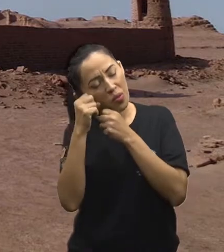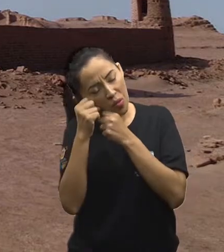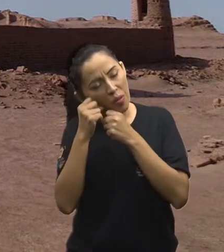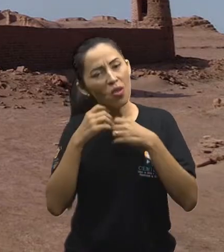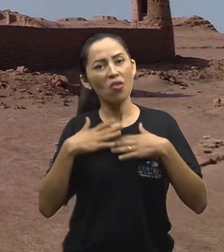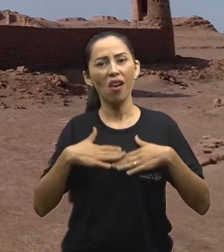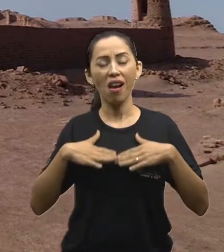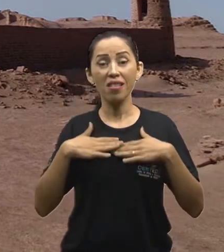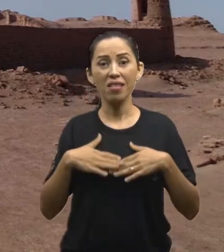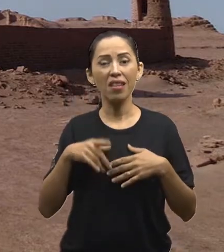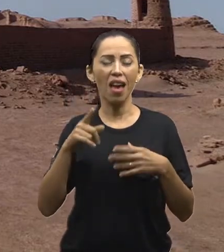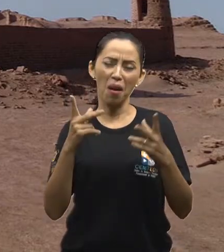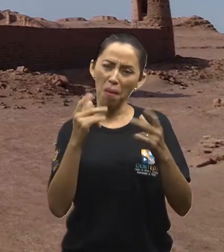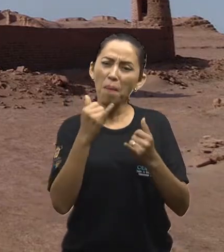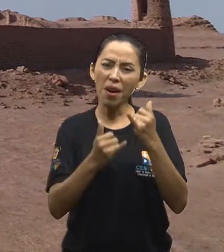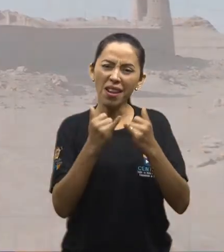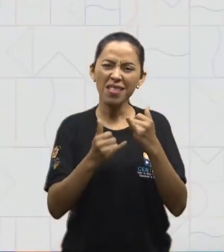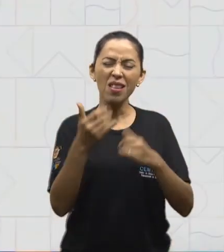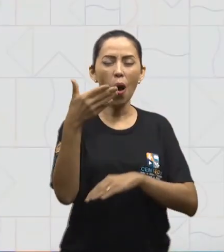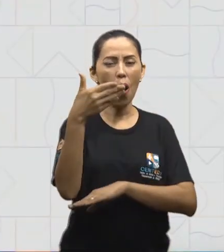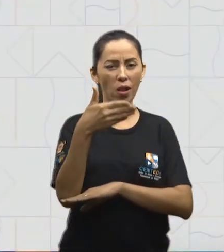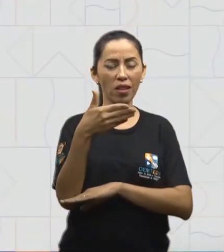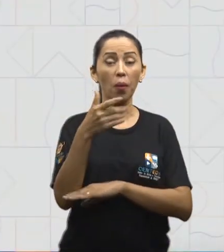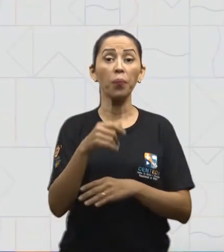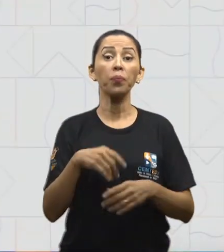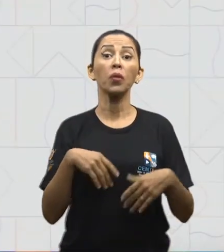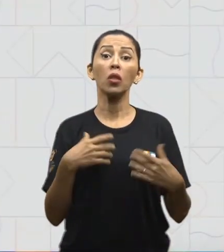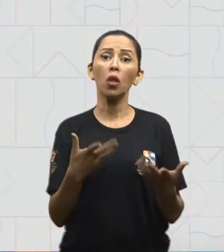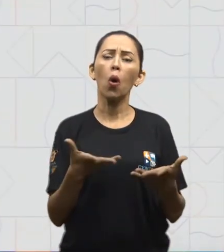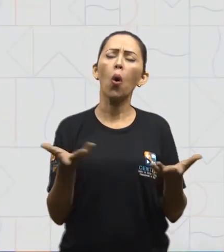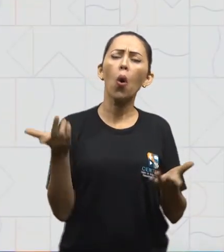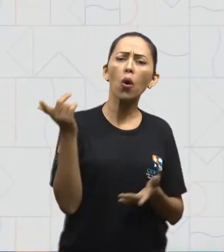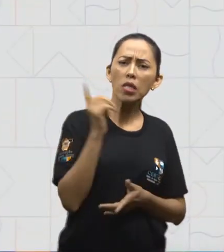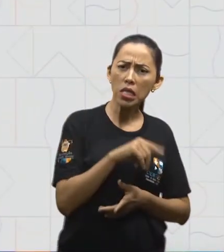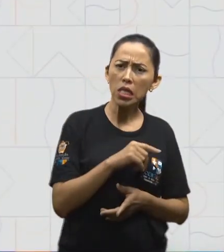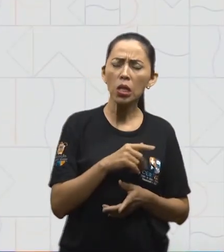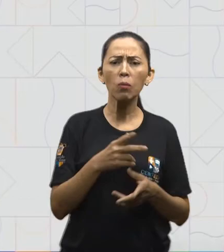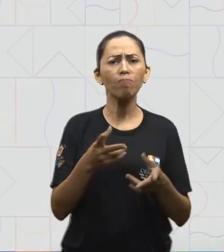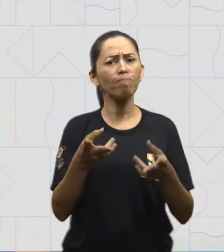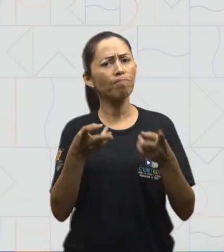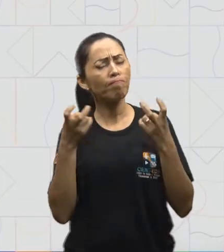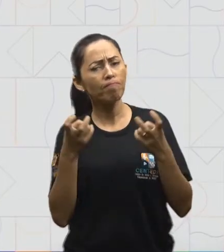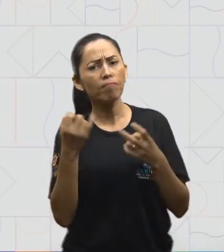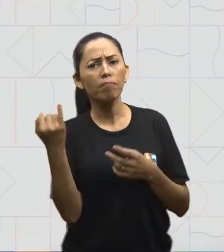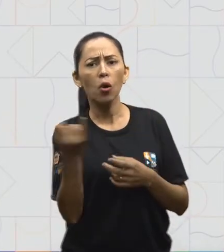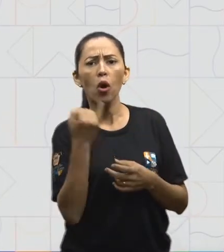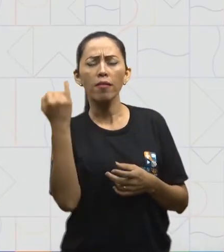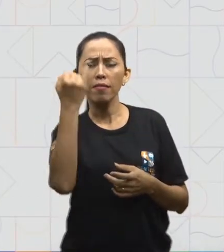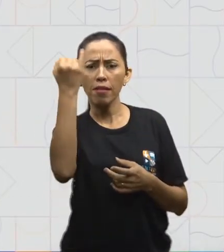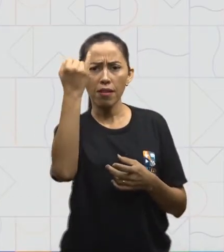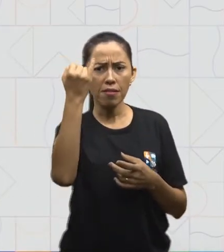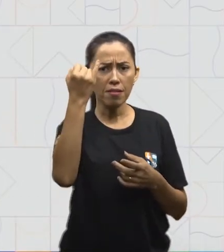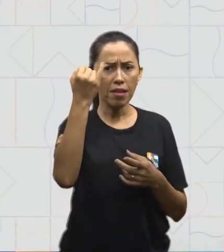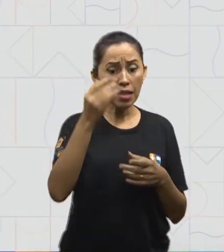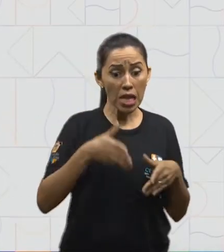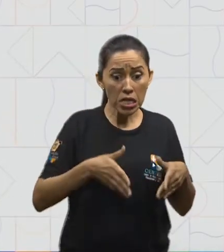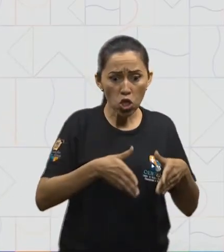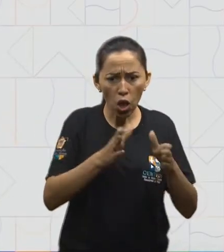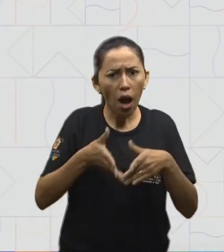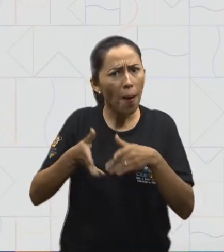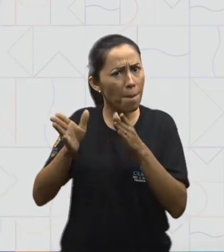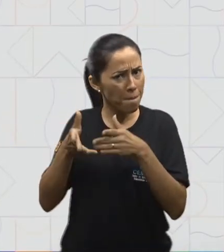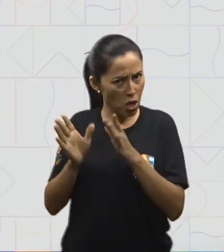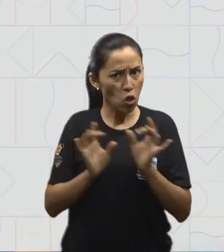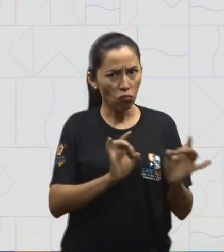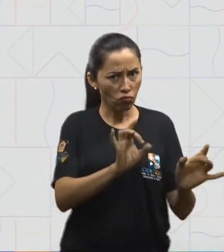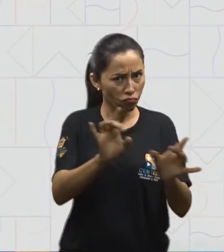um tipo de hospedaria ou de hotel. Conseguiu identificar a importância desses caminhos terrestres e aquáticos para a dinâmica